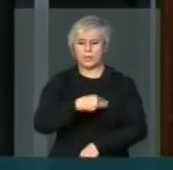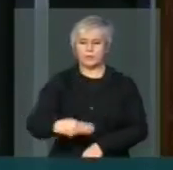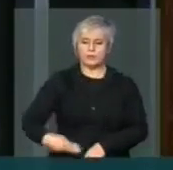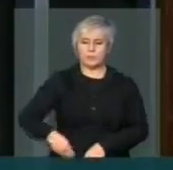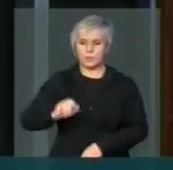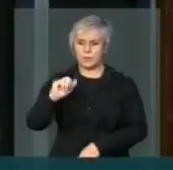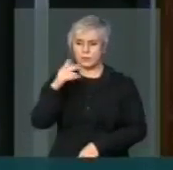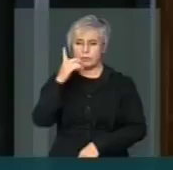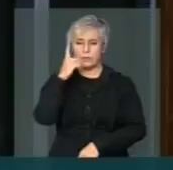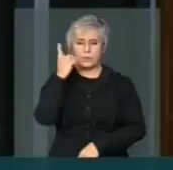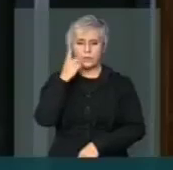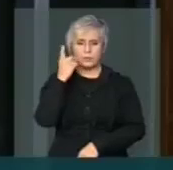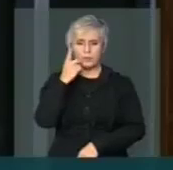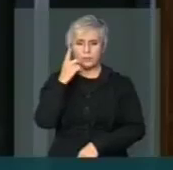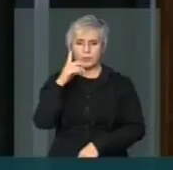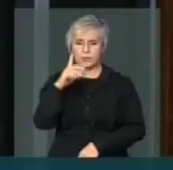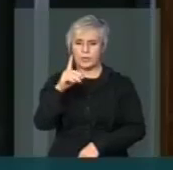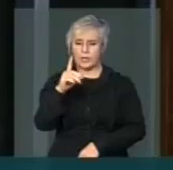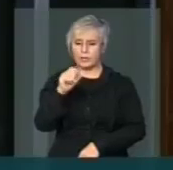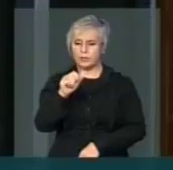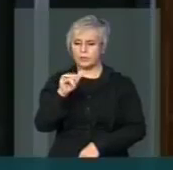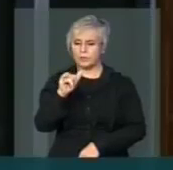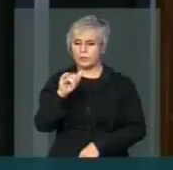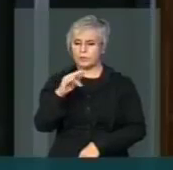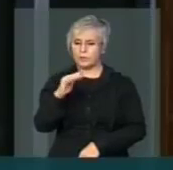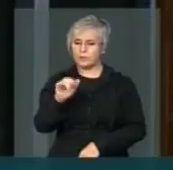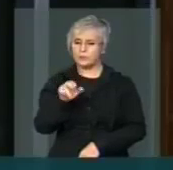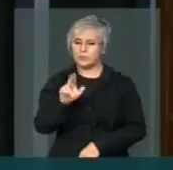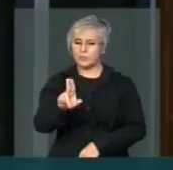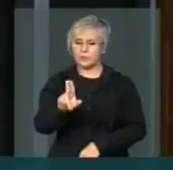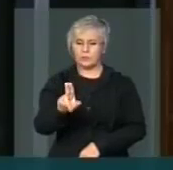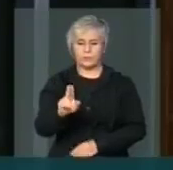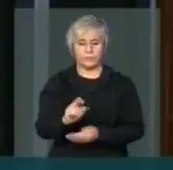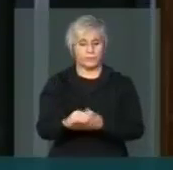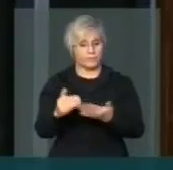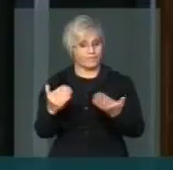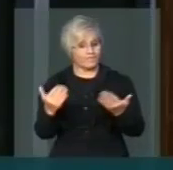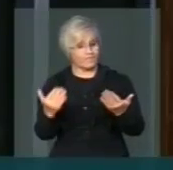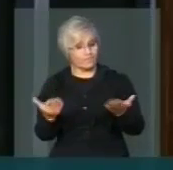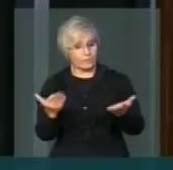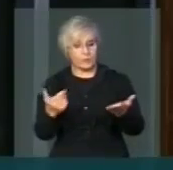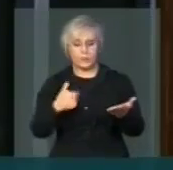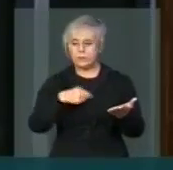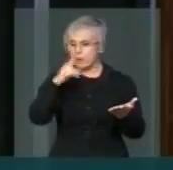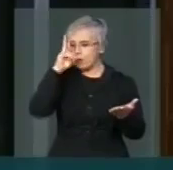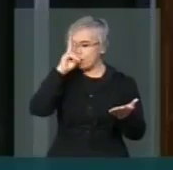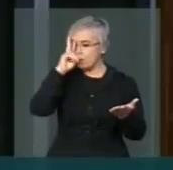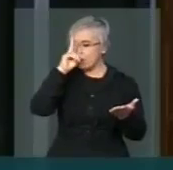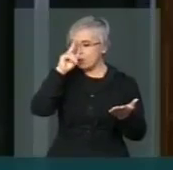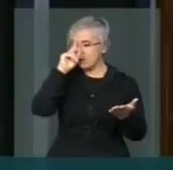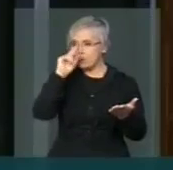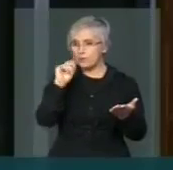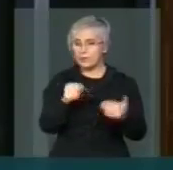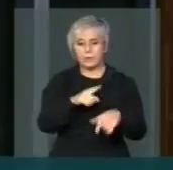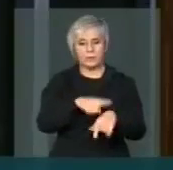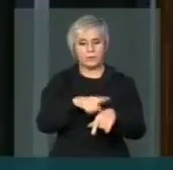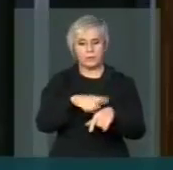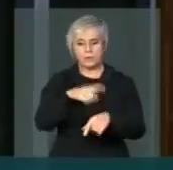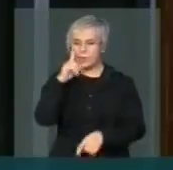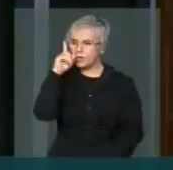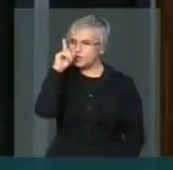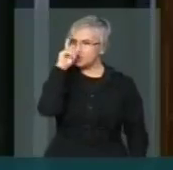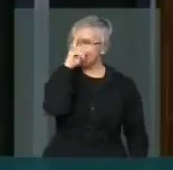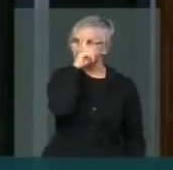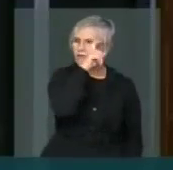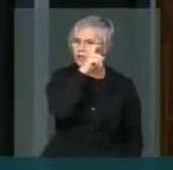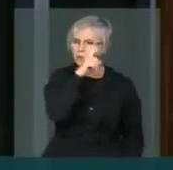nós convivemos com ele aqui, José Dirceu. E isso me faz lembrar, nessa situação difícil, terrível